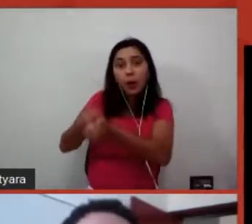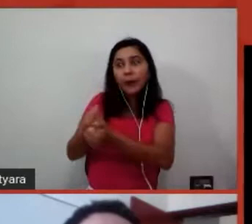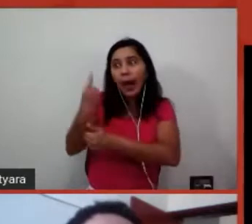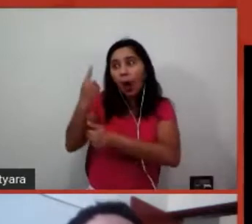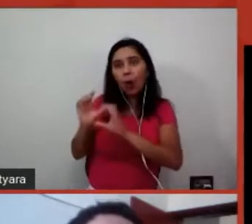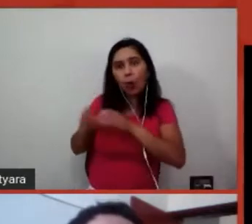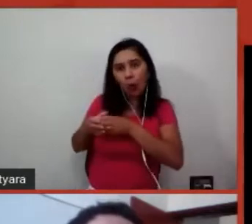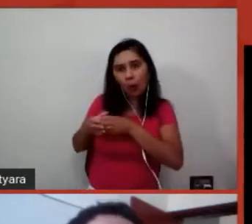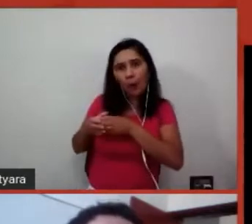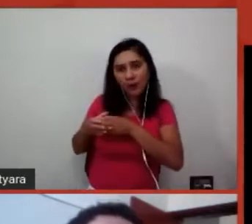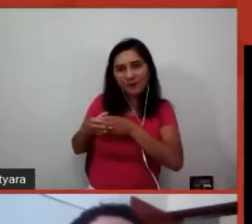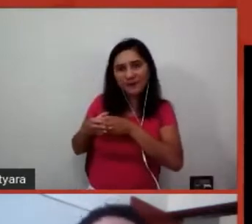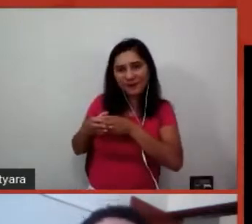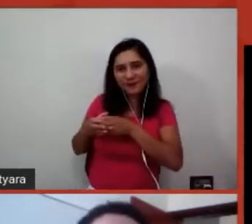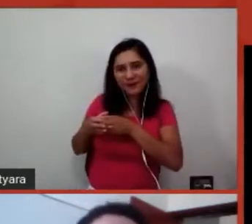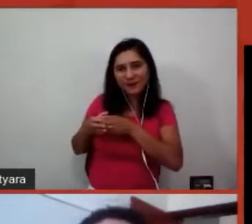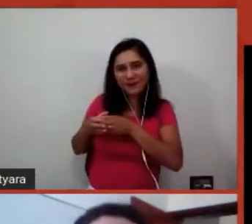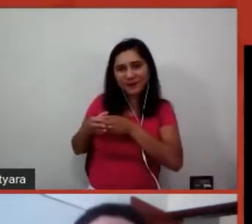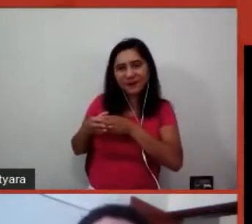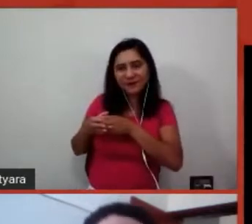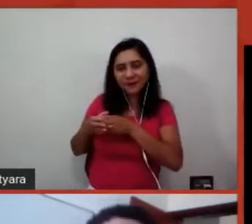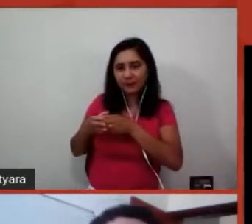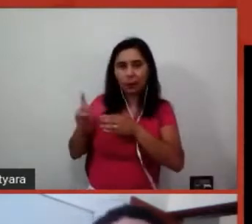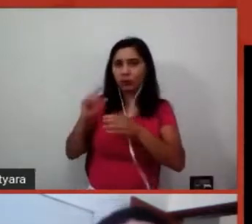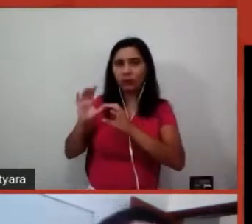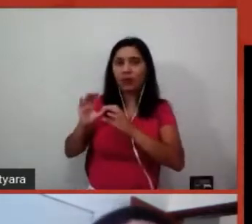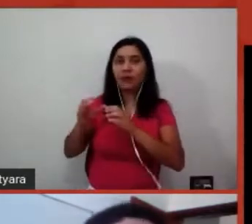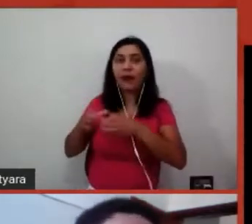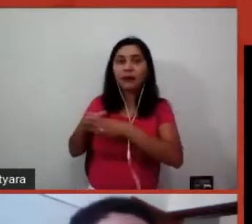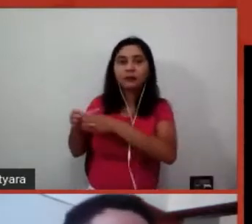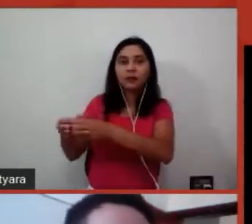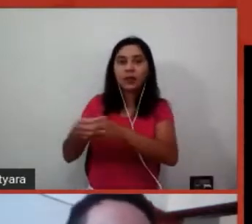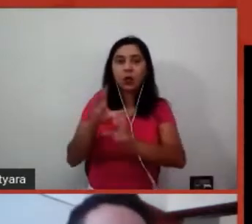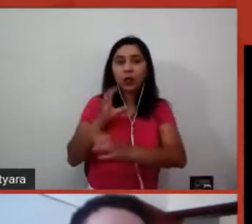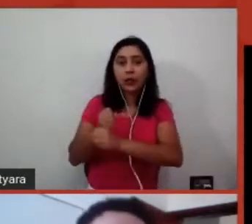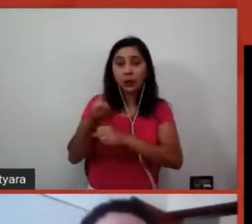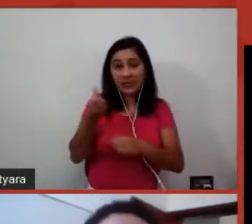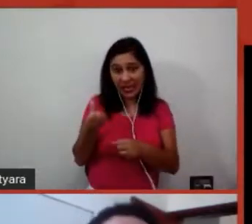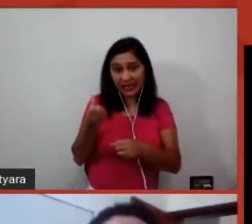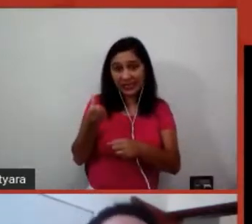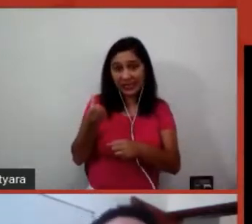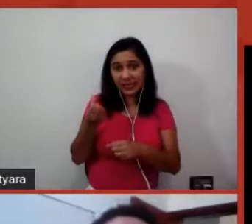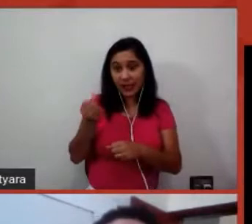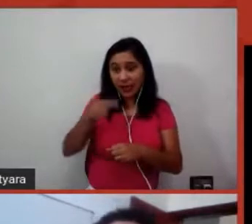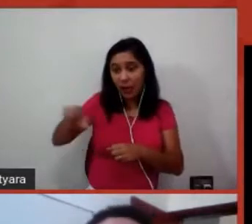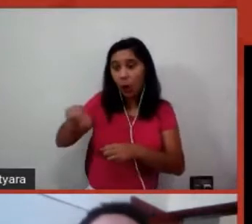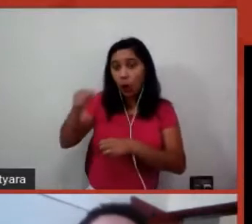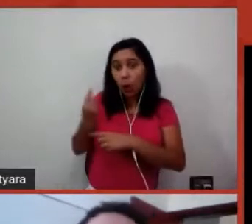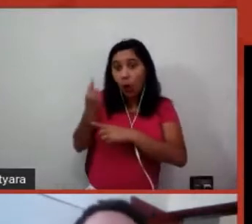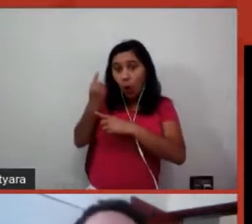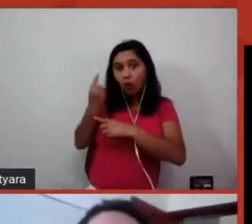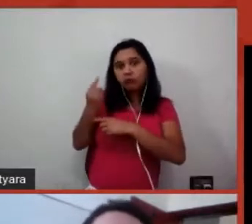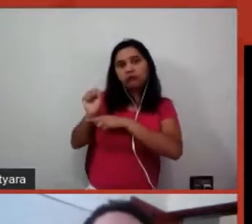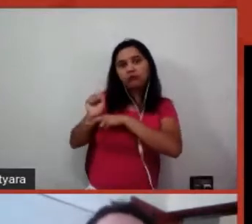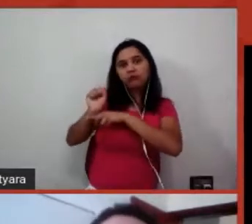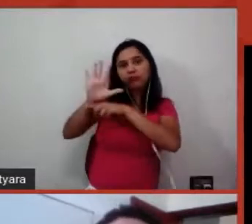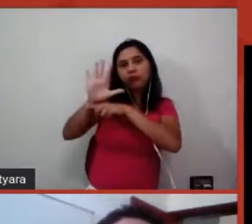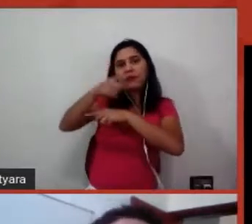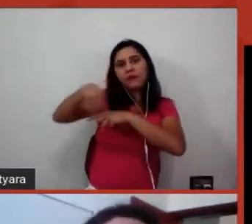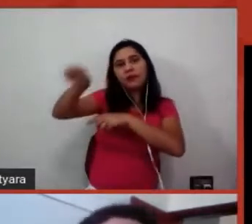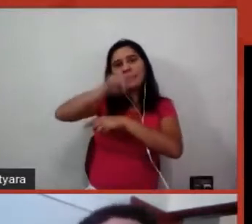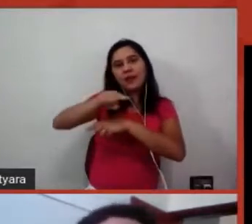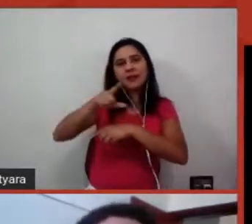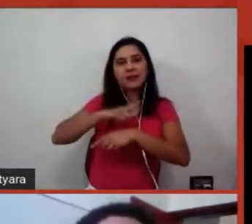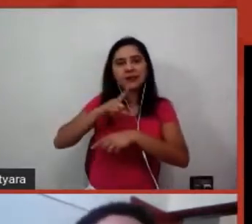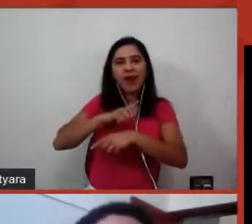certo? Não dá para acompanhar, nós teremos 6 pequenos grupos, né? Um deles vocês vão acompanhar, vocês que são ouvintes, né?